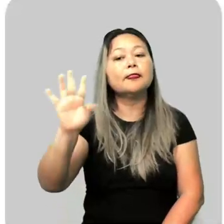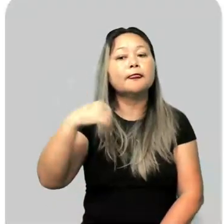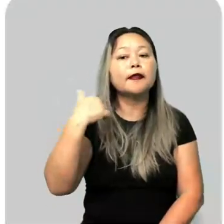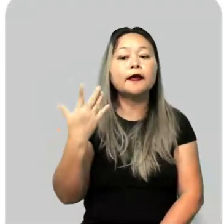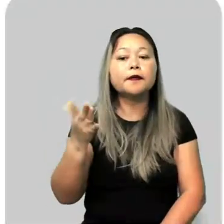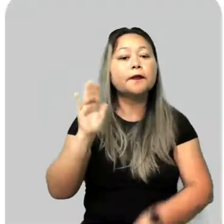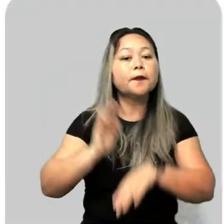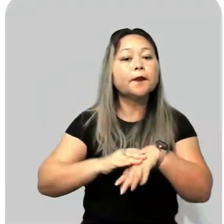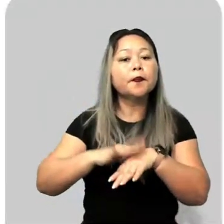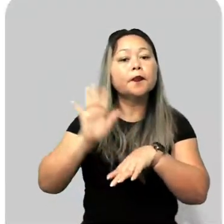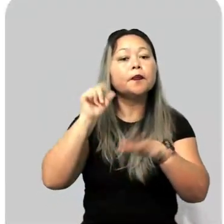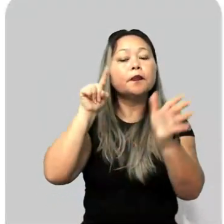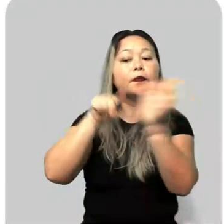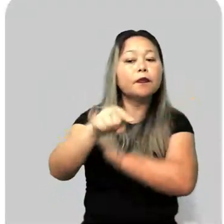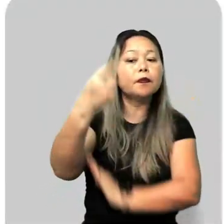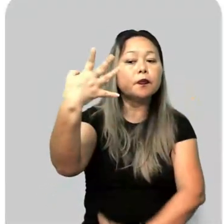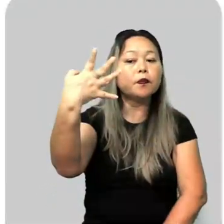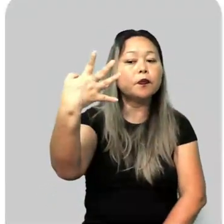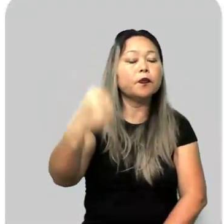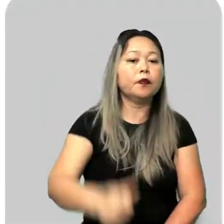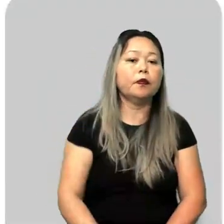Vamos ver, tem mais uma. Questão 4.